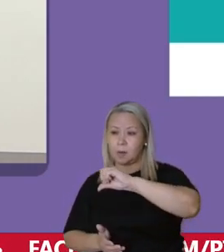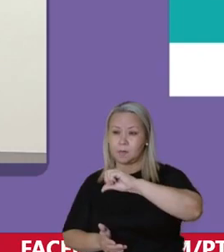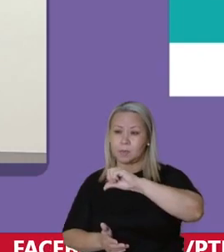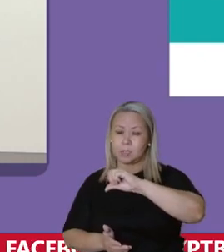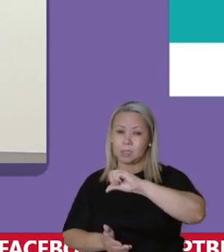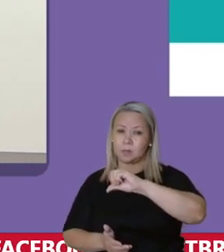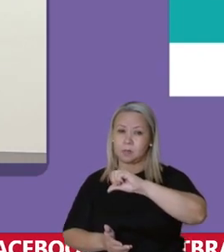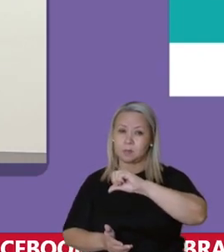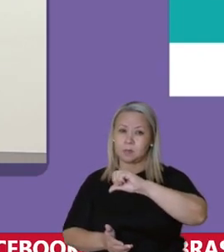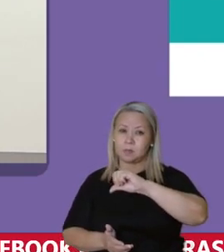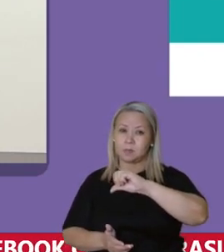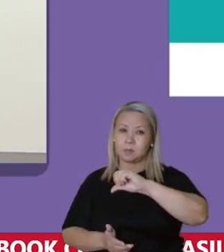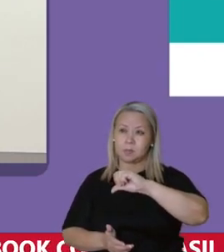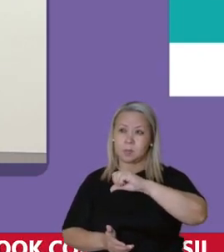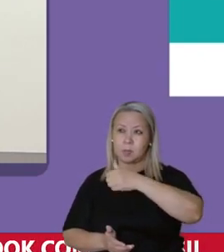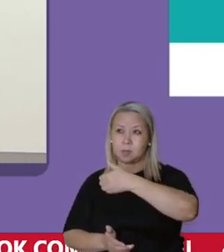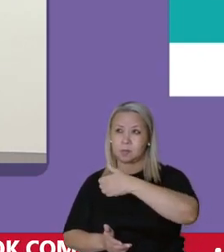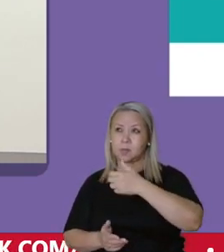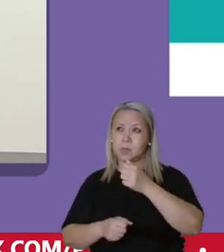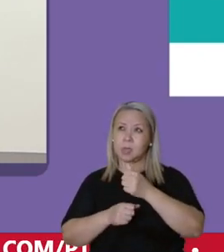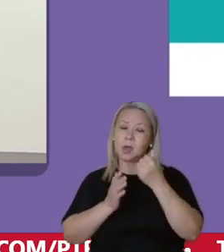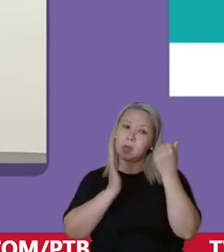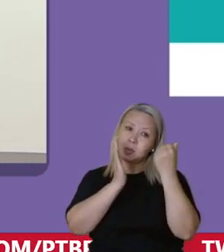de 20 do século XX,